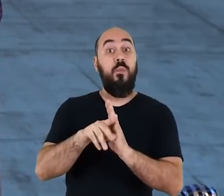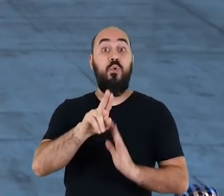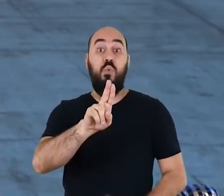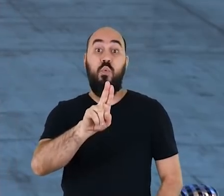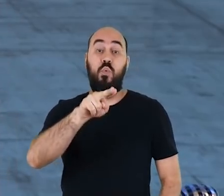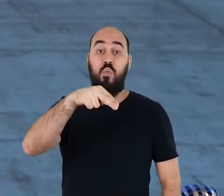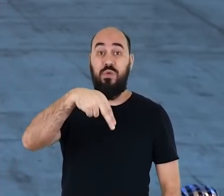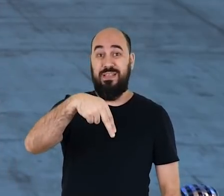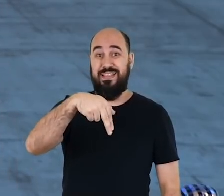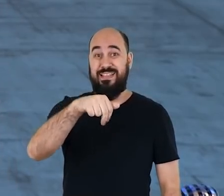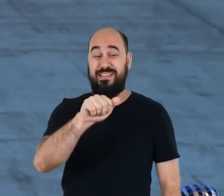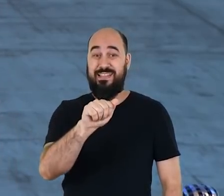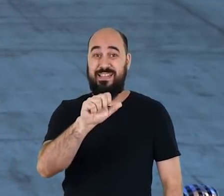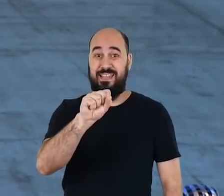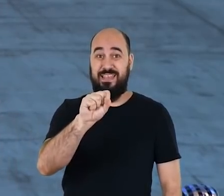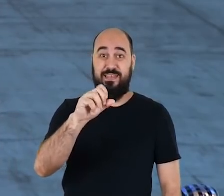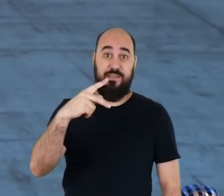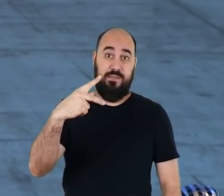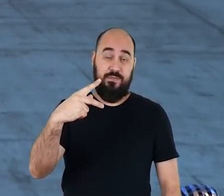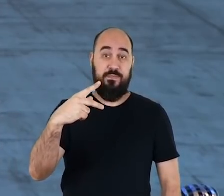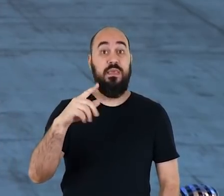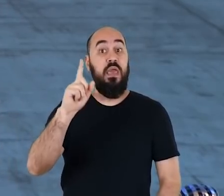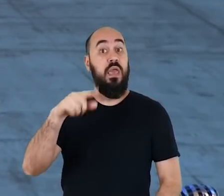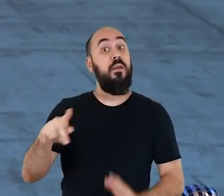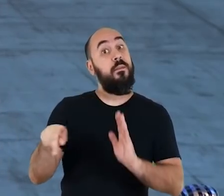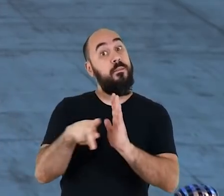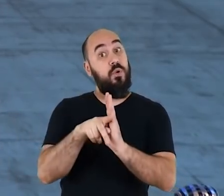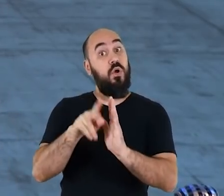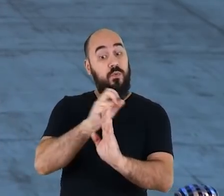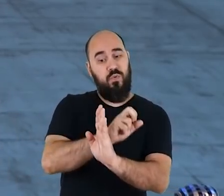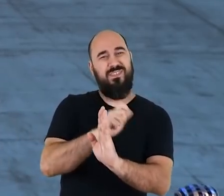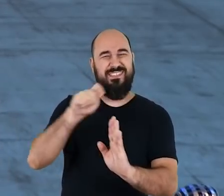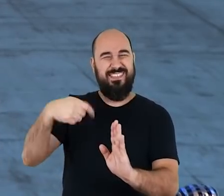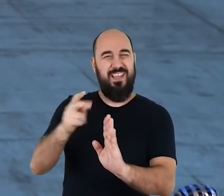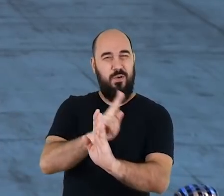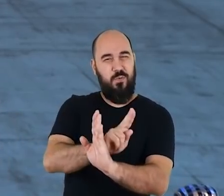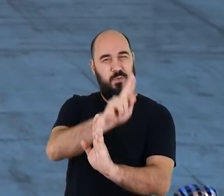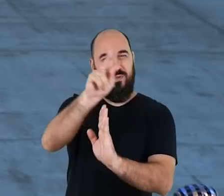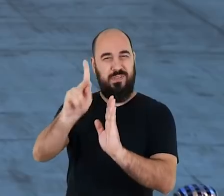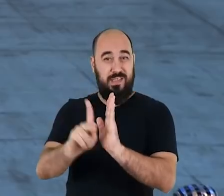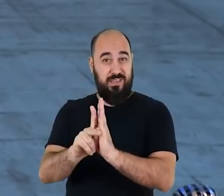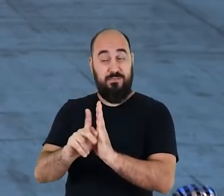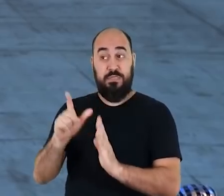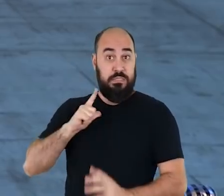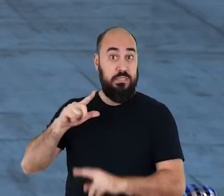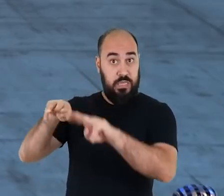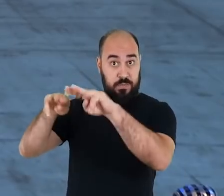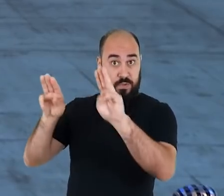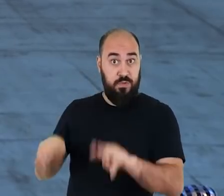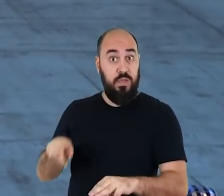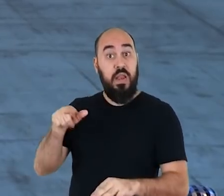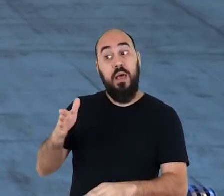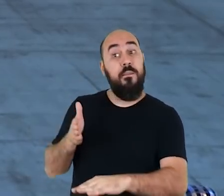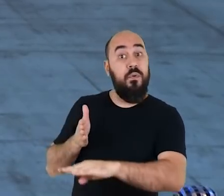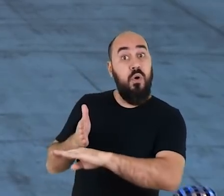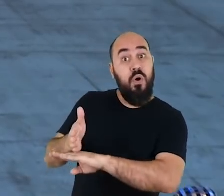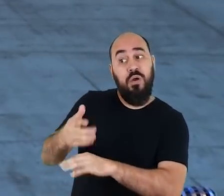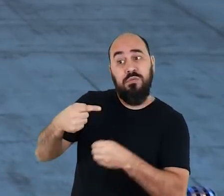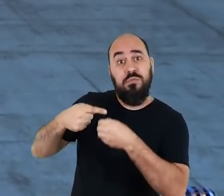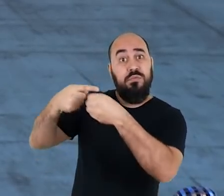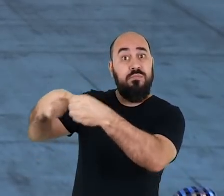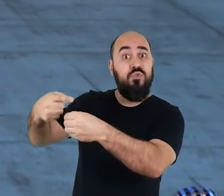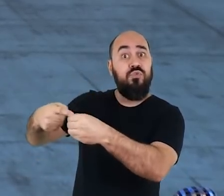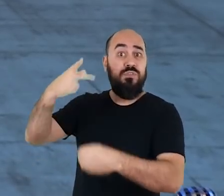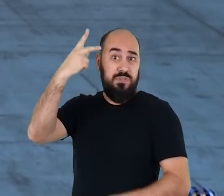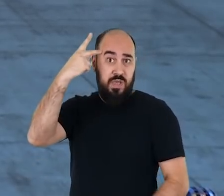de 2.000 peças arqueológicas relacionadas à arqueologia bíblica e você pode visitar o museu no campus de Engenheiro Coelho. Aliás,